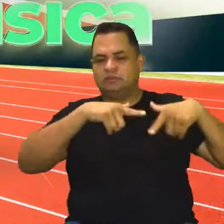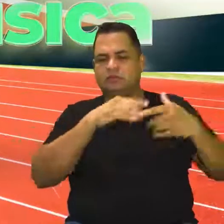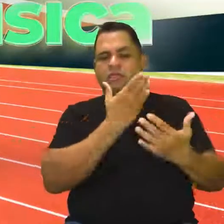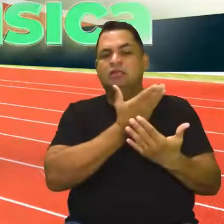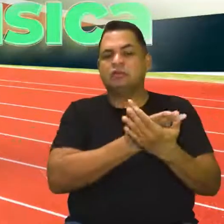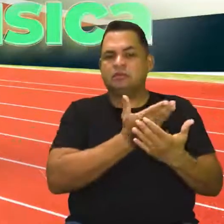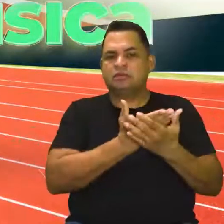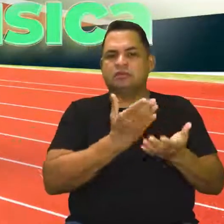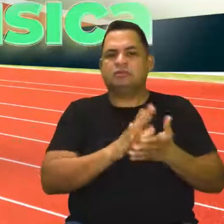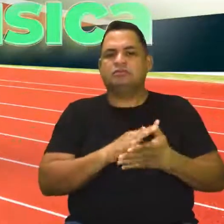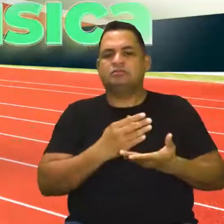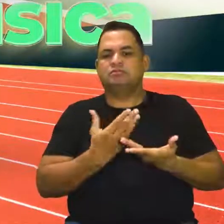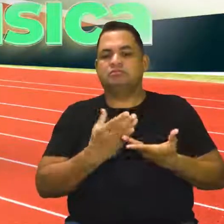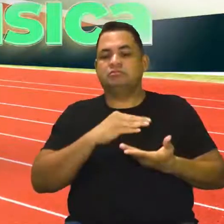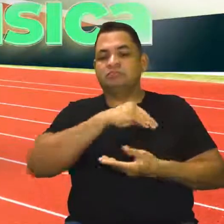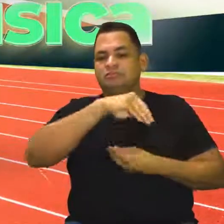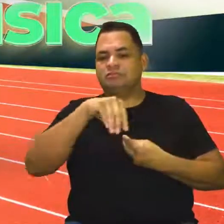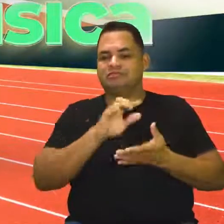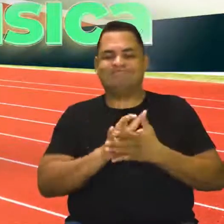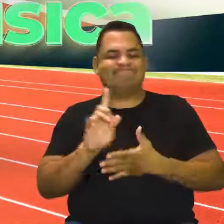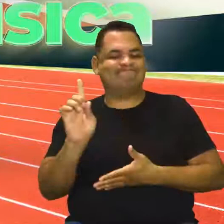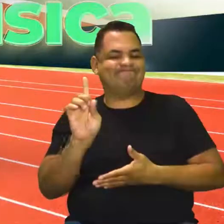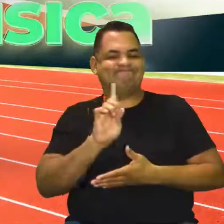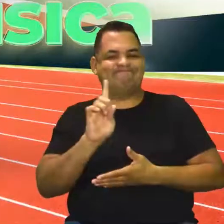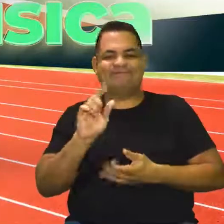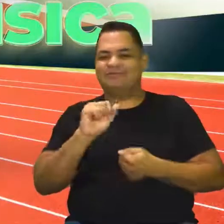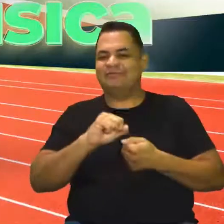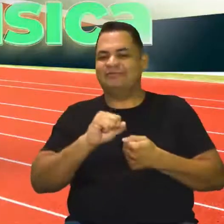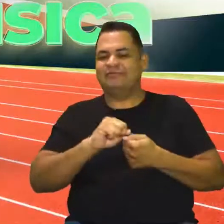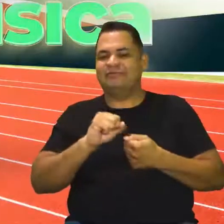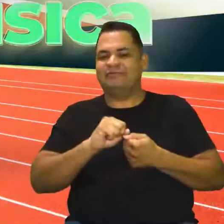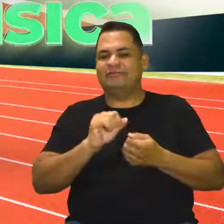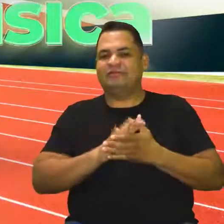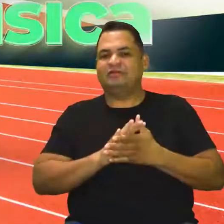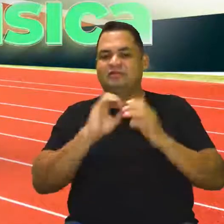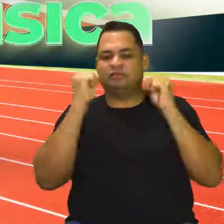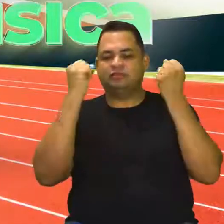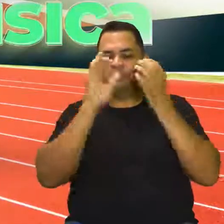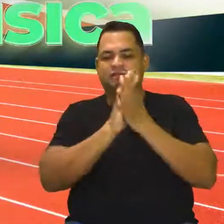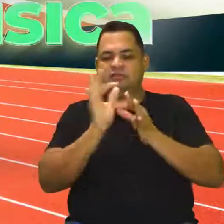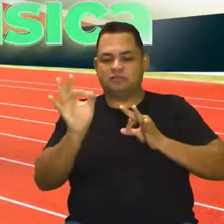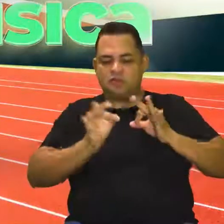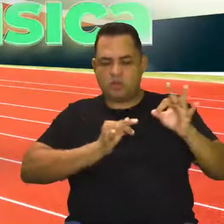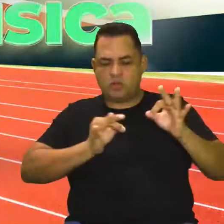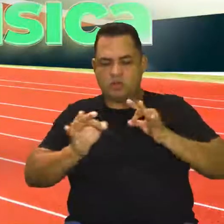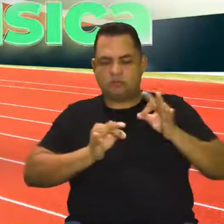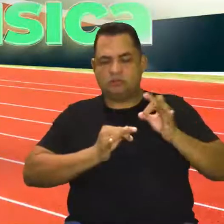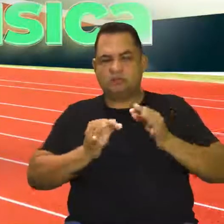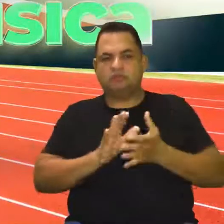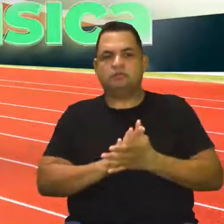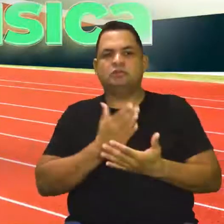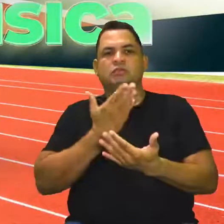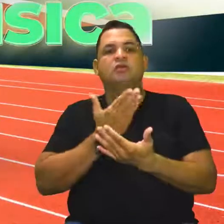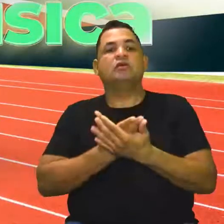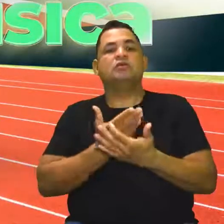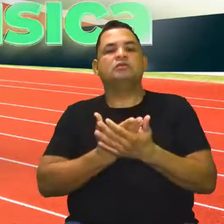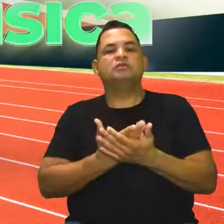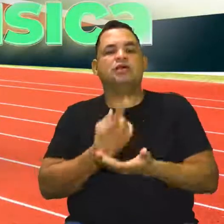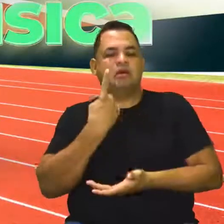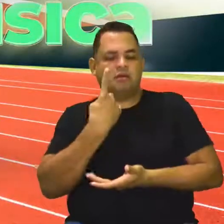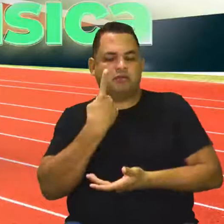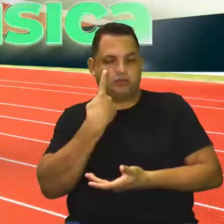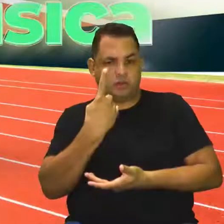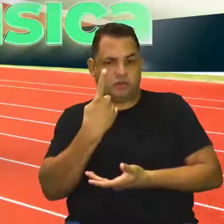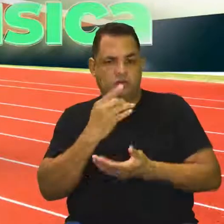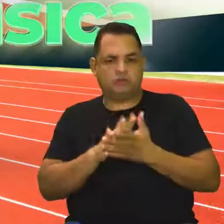estudos, tomar conta e não faz a atividade física sistematizada. E aí a gente vai observar na aula de hoje sobre isso e